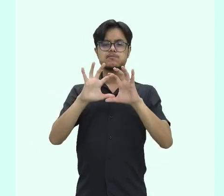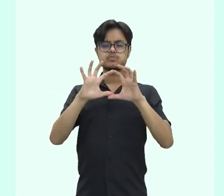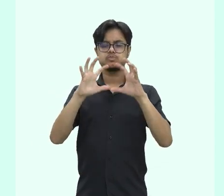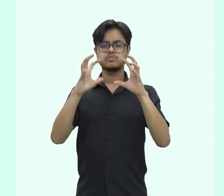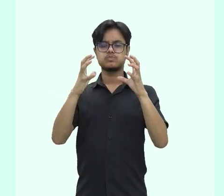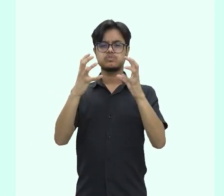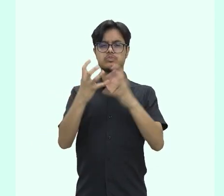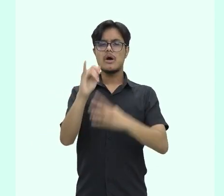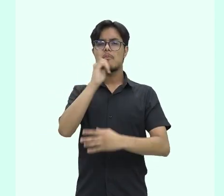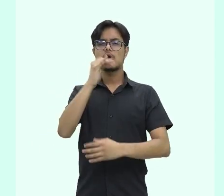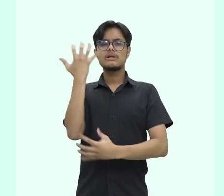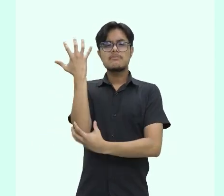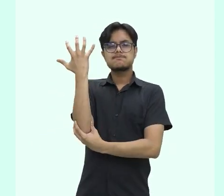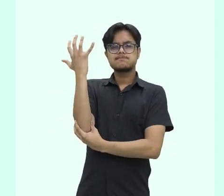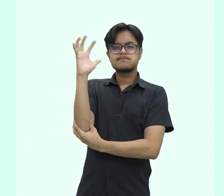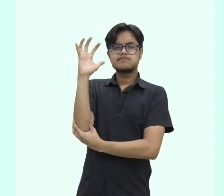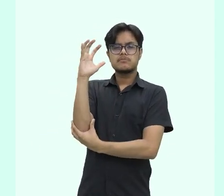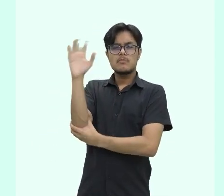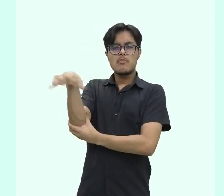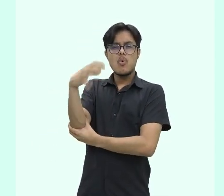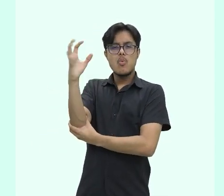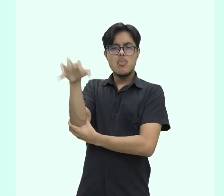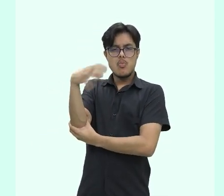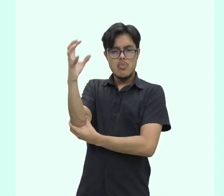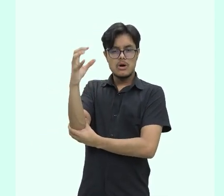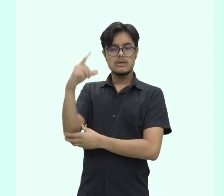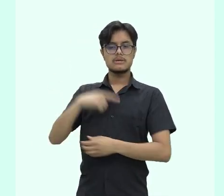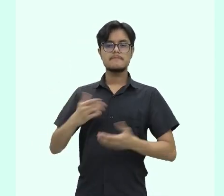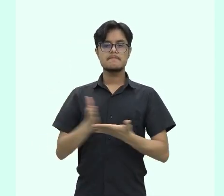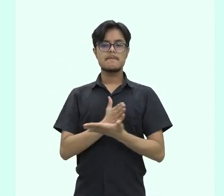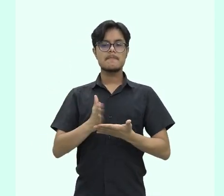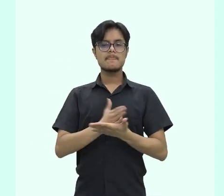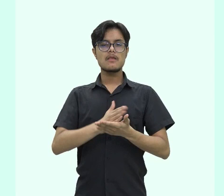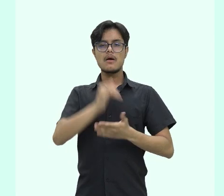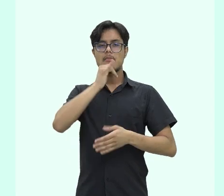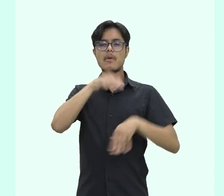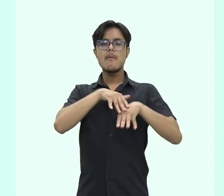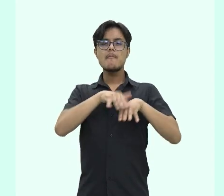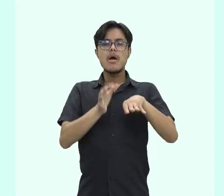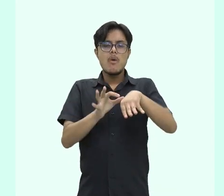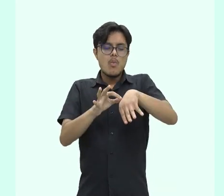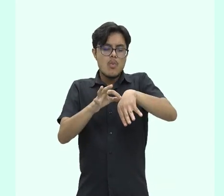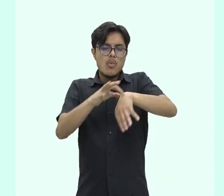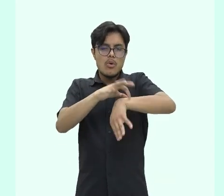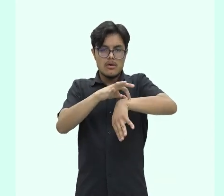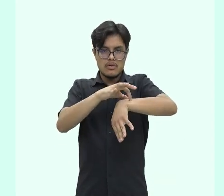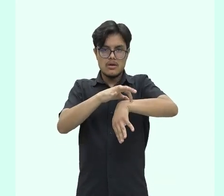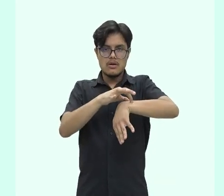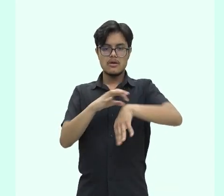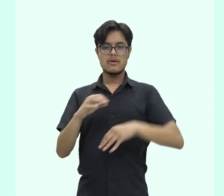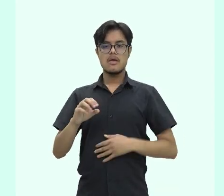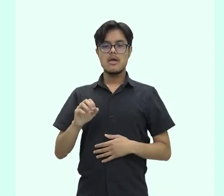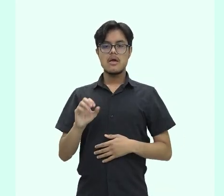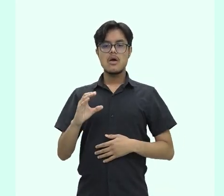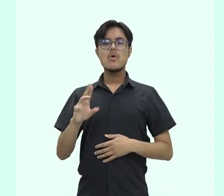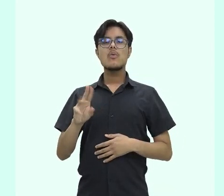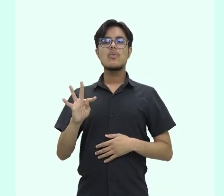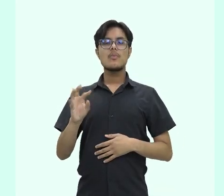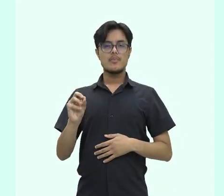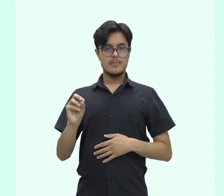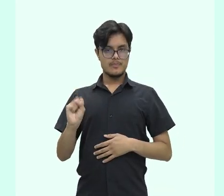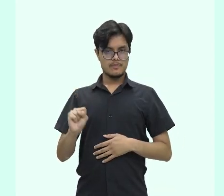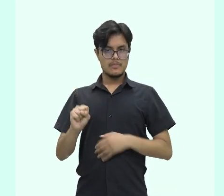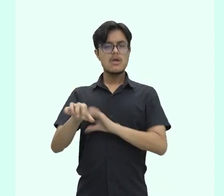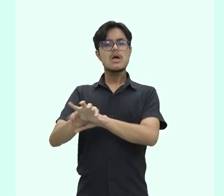que a gente encontra no joelho, e também os ossos curtos, né, são aqueles menores que a gente vai encontrar lá no pé e também aqui nas mãos. Então, dessa forma, a